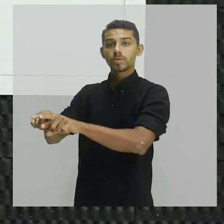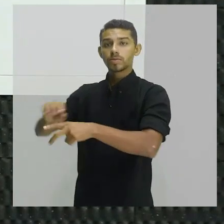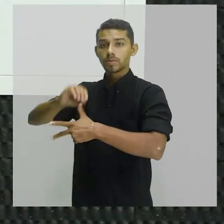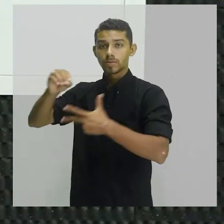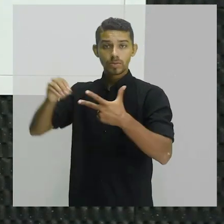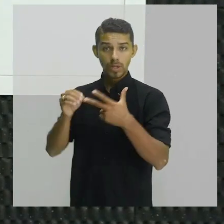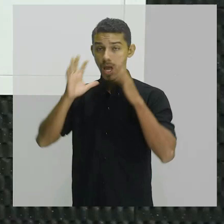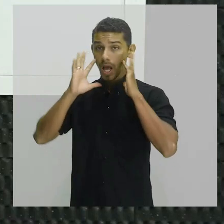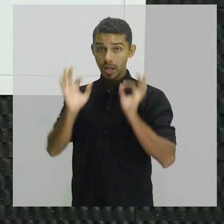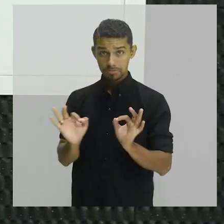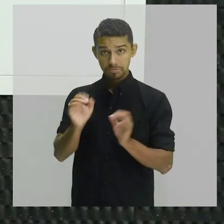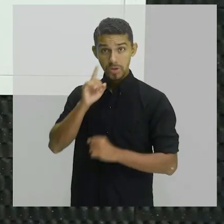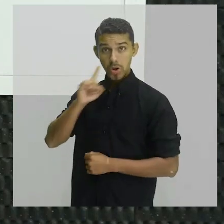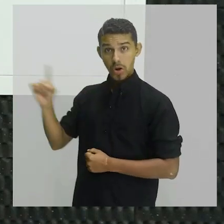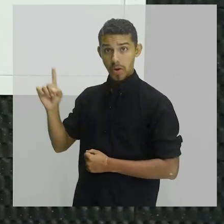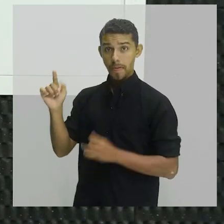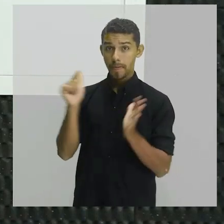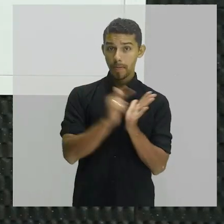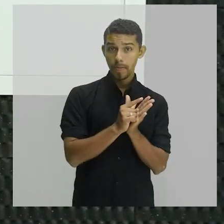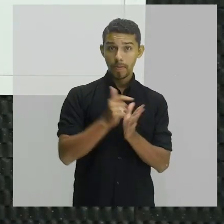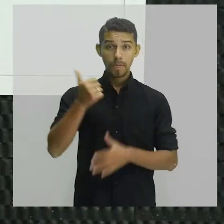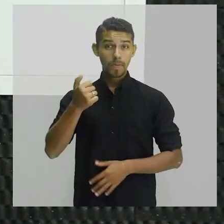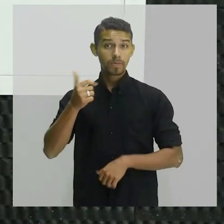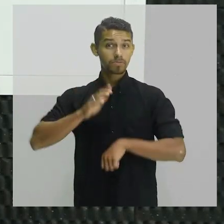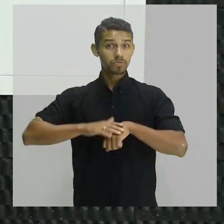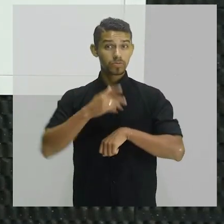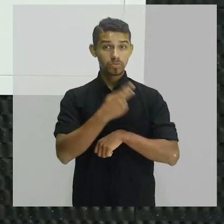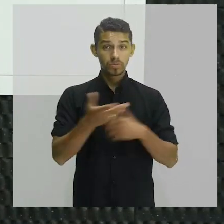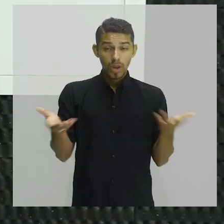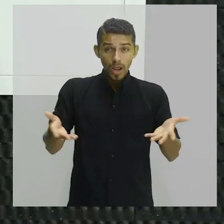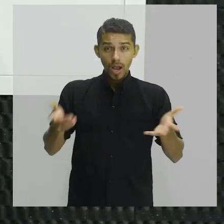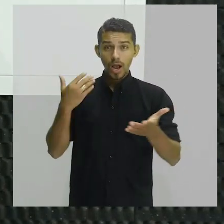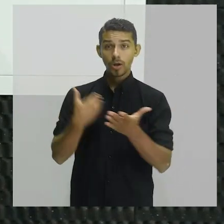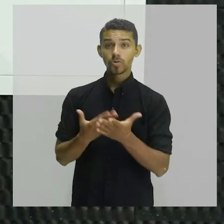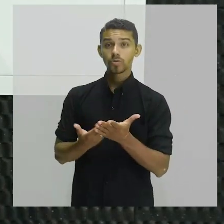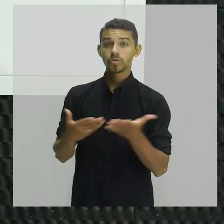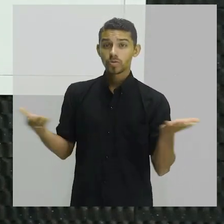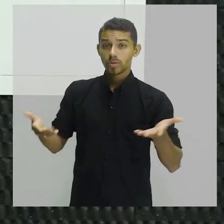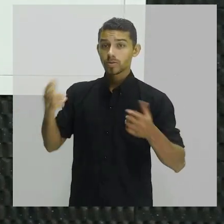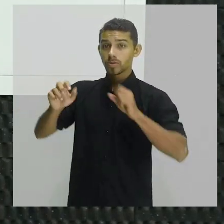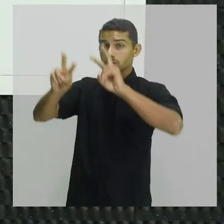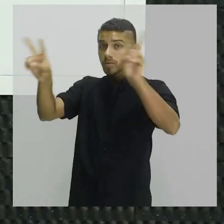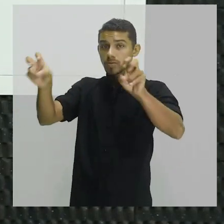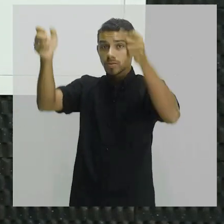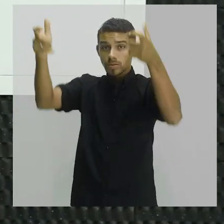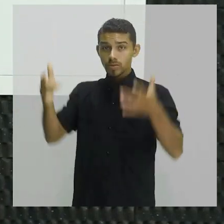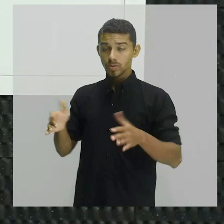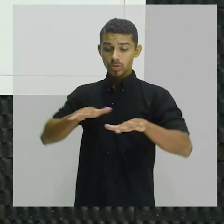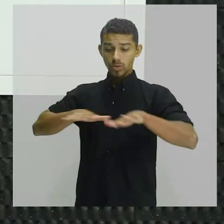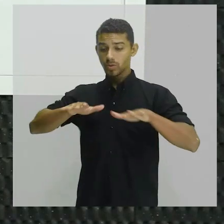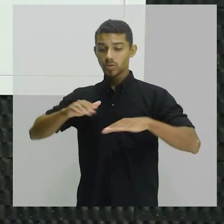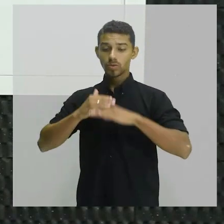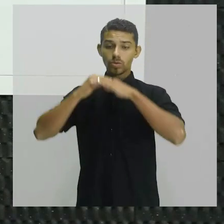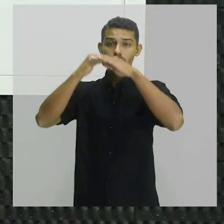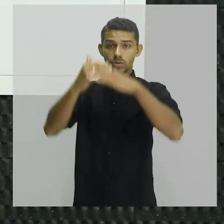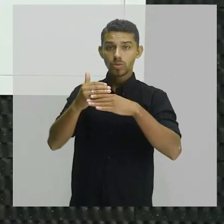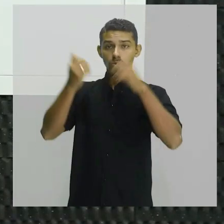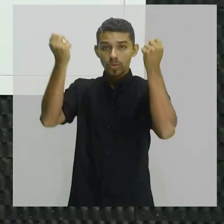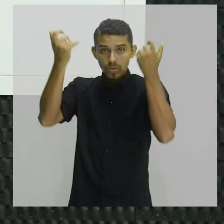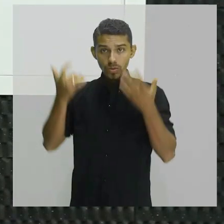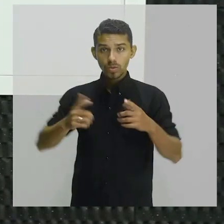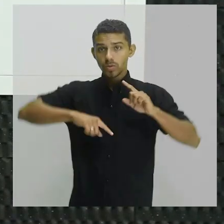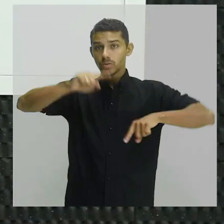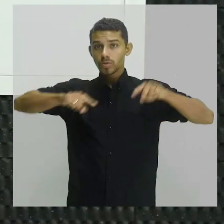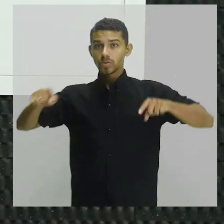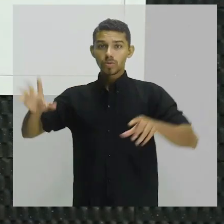Então, fica ligadinho, pega papel e caneta, tá certo? Que nossa aula de hoje, nós vamos responder as questões e explicar, né, dentro do